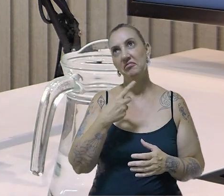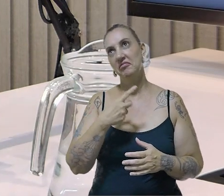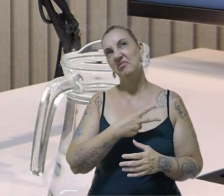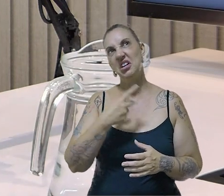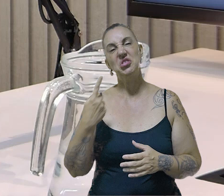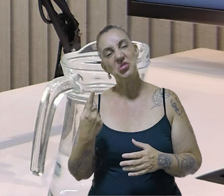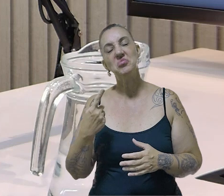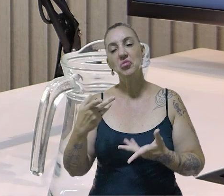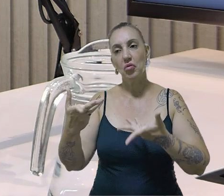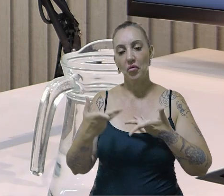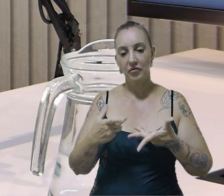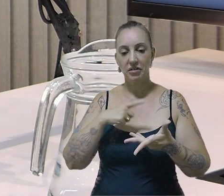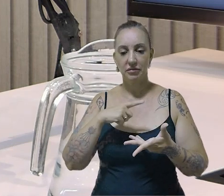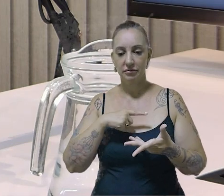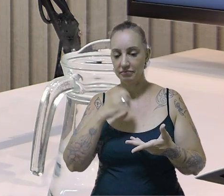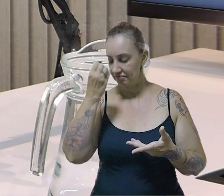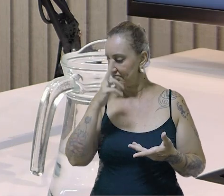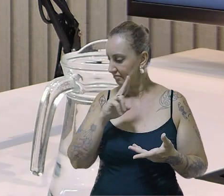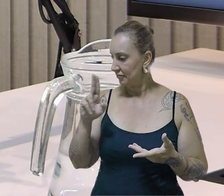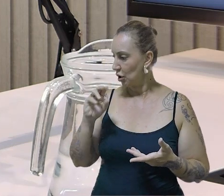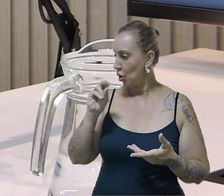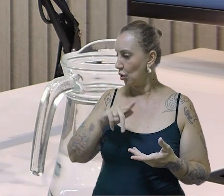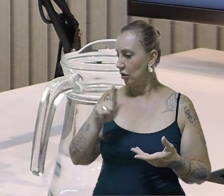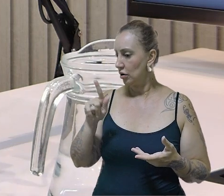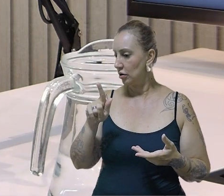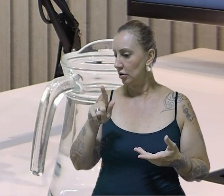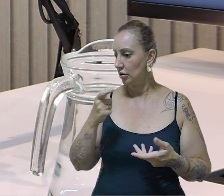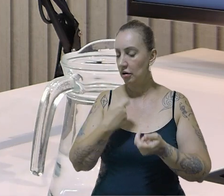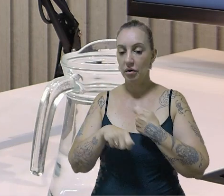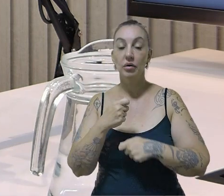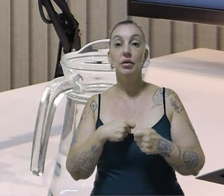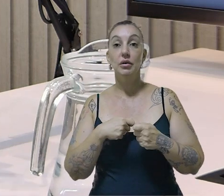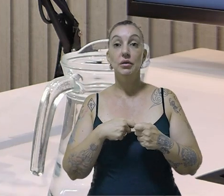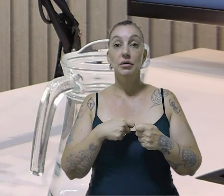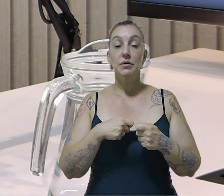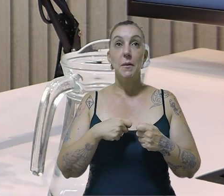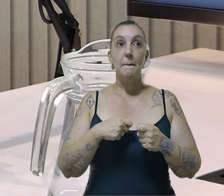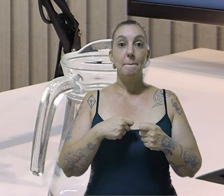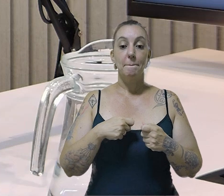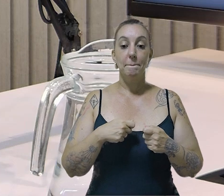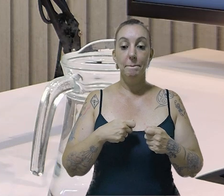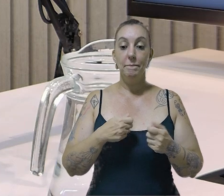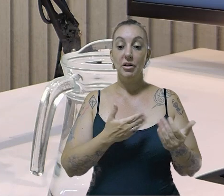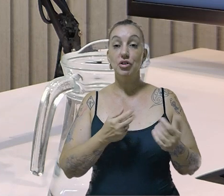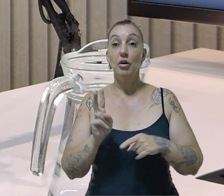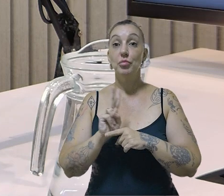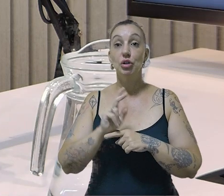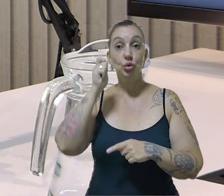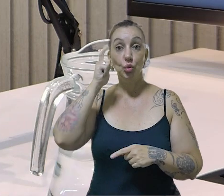recebi da eu não vou lembrar o nome da ONG mas era a ONG que administrava a coisa do do jovem monitor